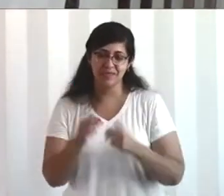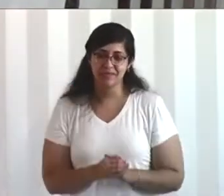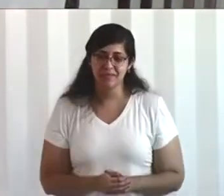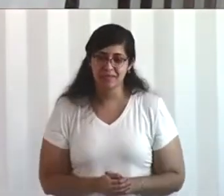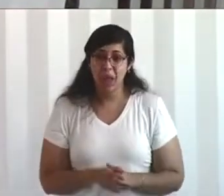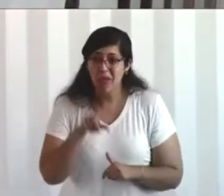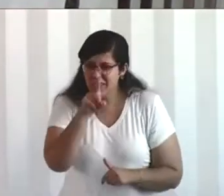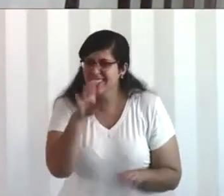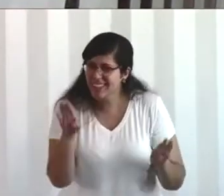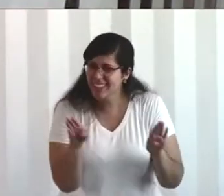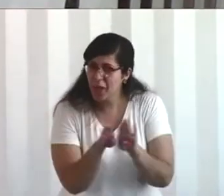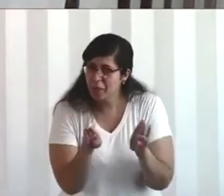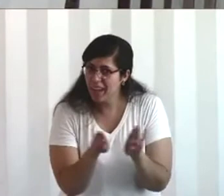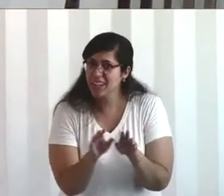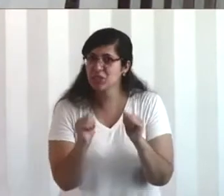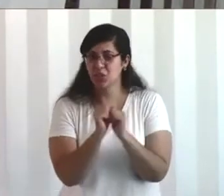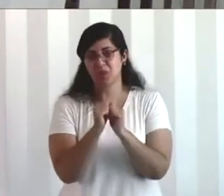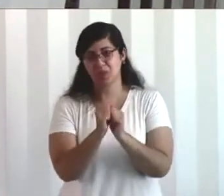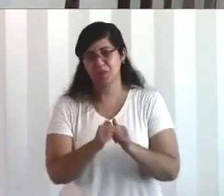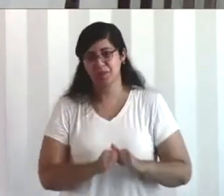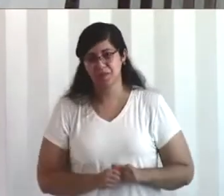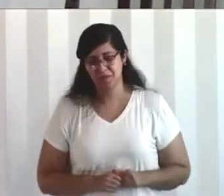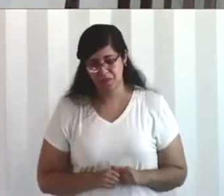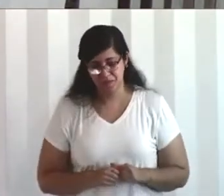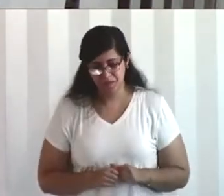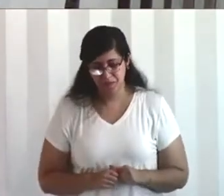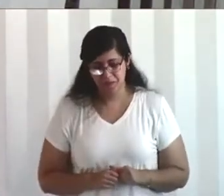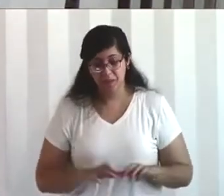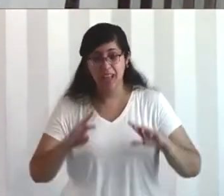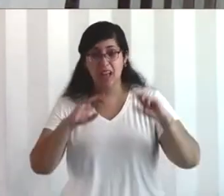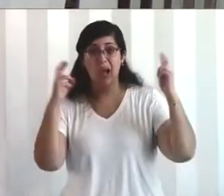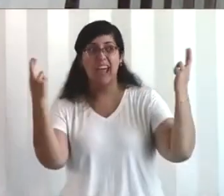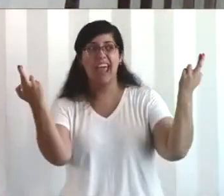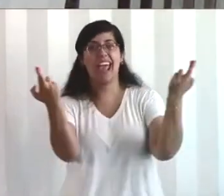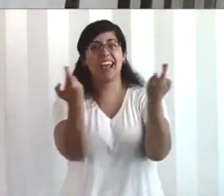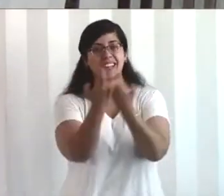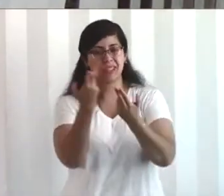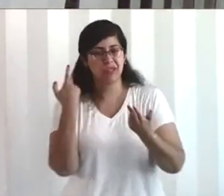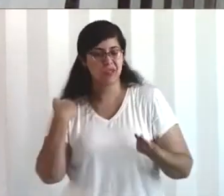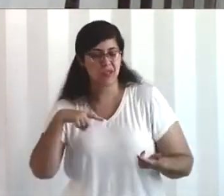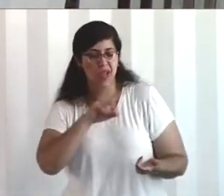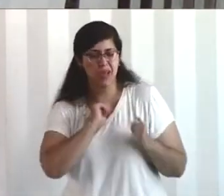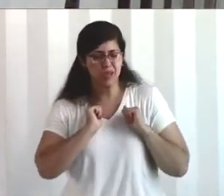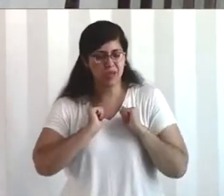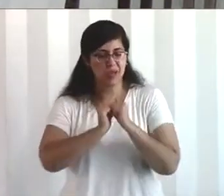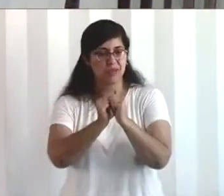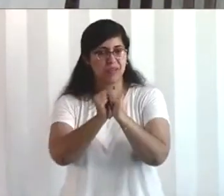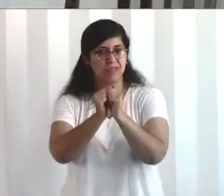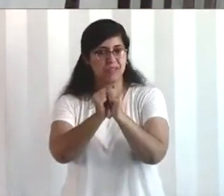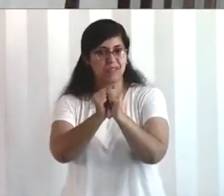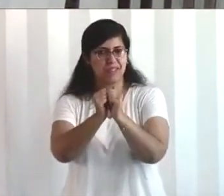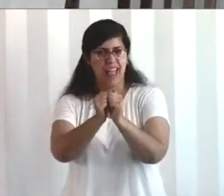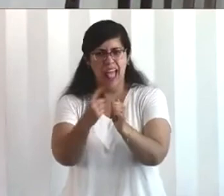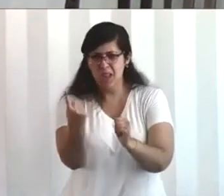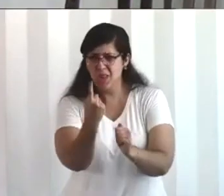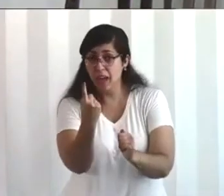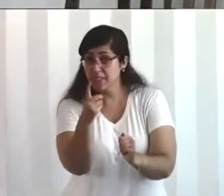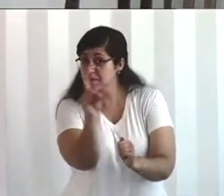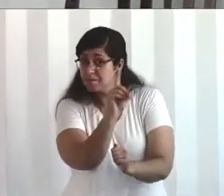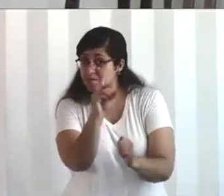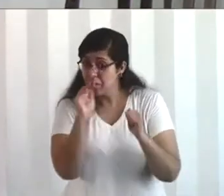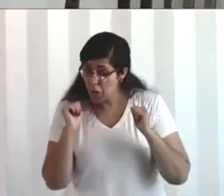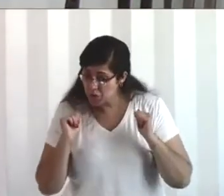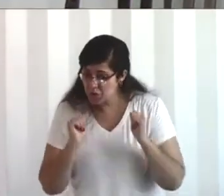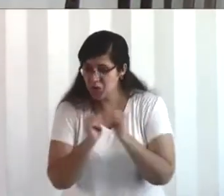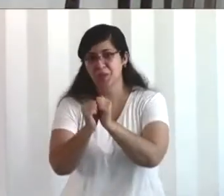de um propósito maior. Você faz parte do reino. E juntos, porque você não está sozinho,